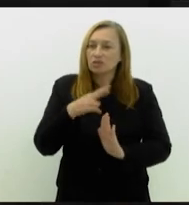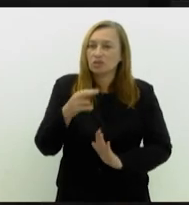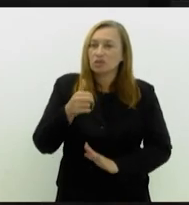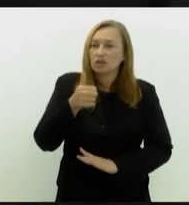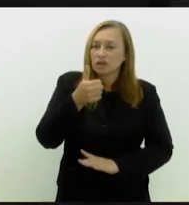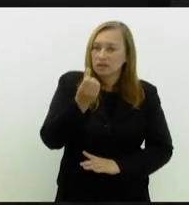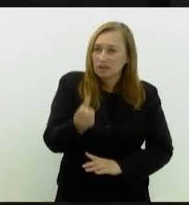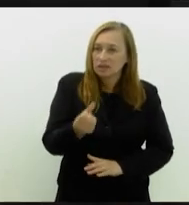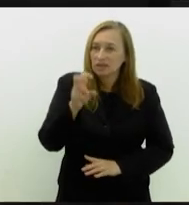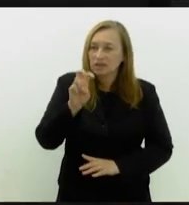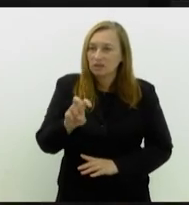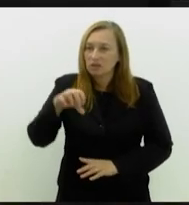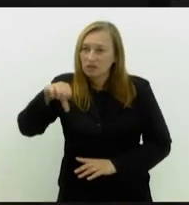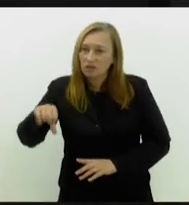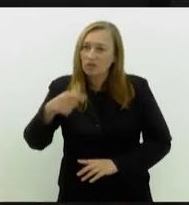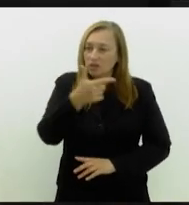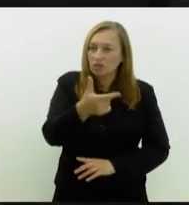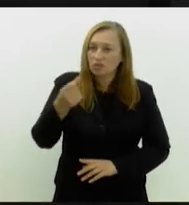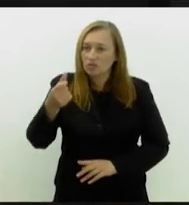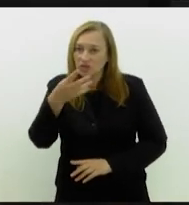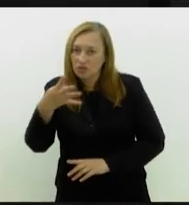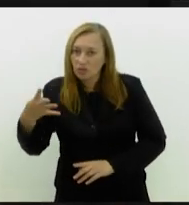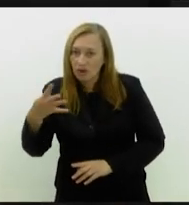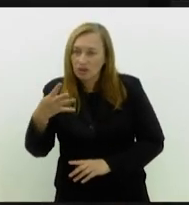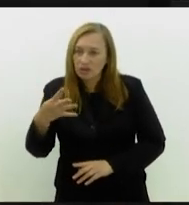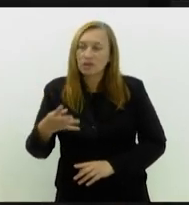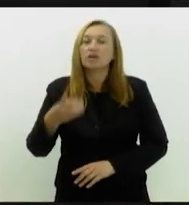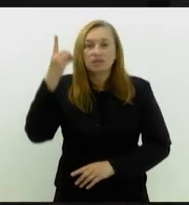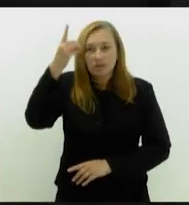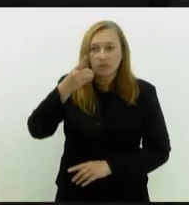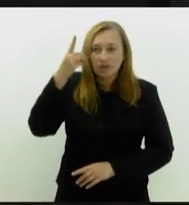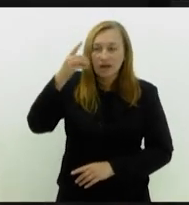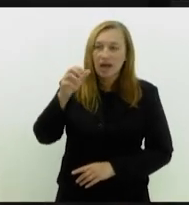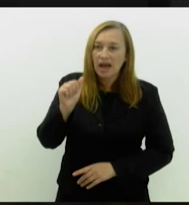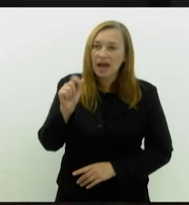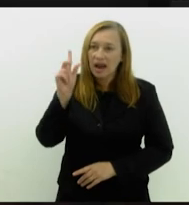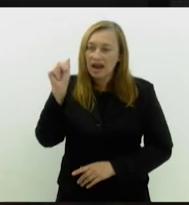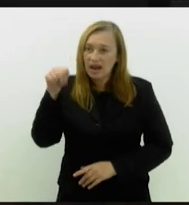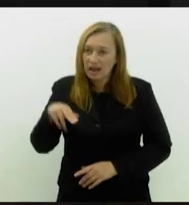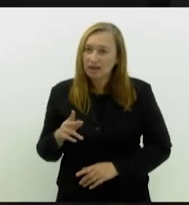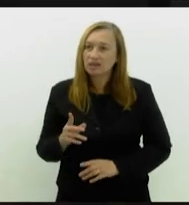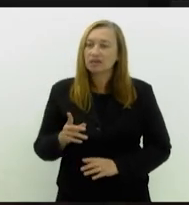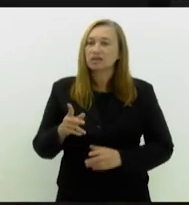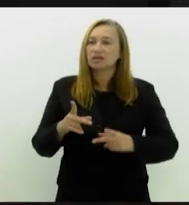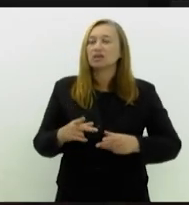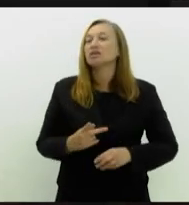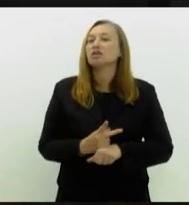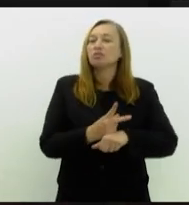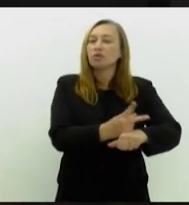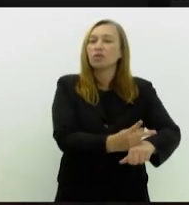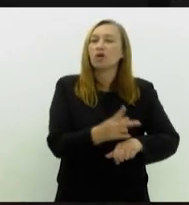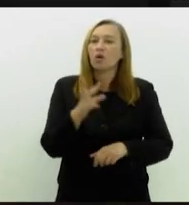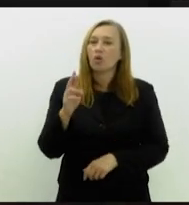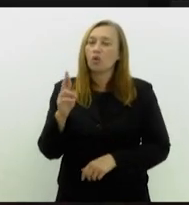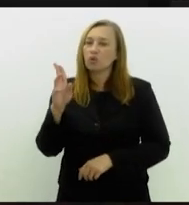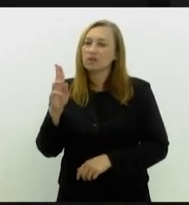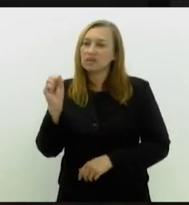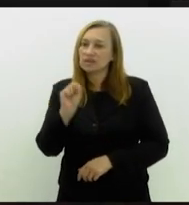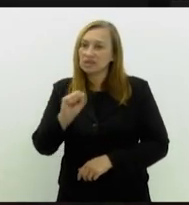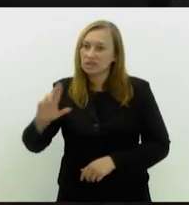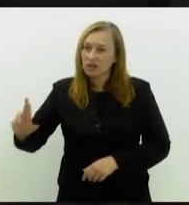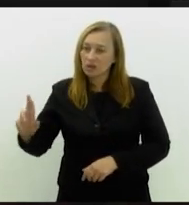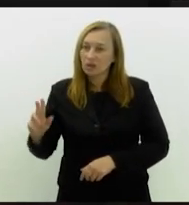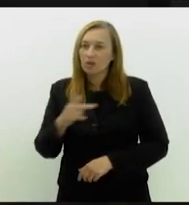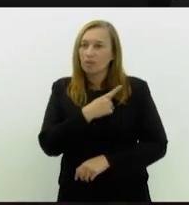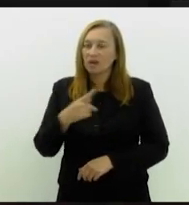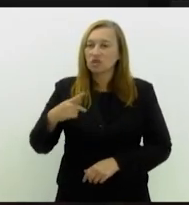número 659 de 2024 de autoria do deputado Alan Lopes que concede o diploma Russel Philip sheld ao